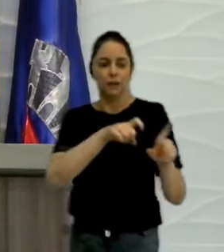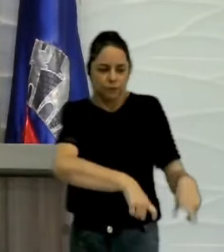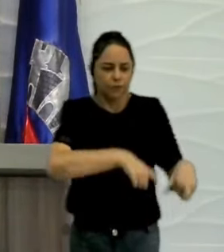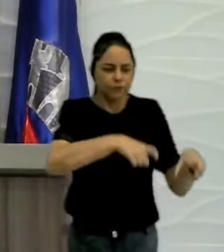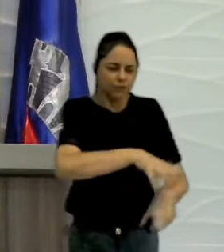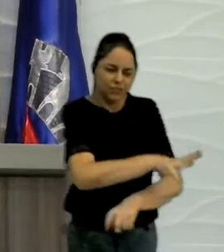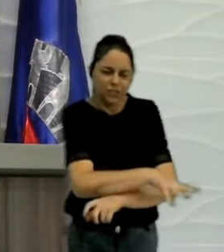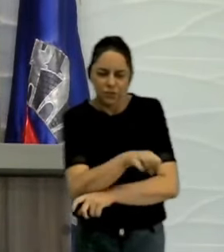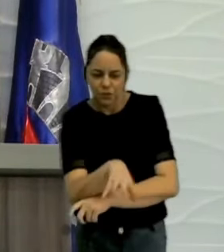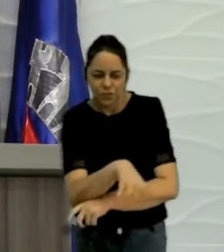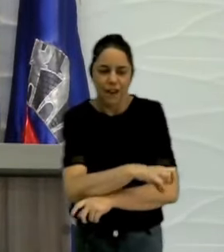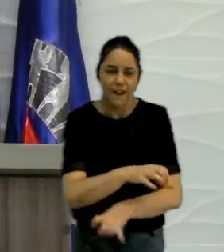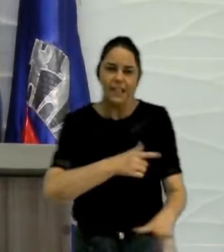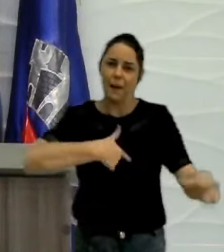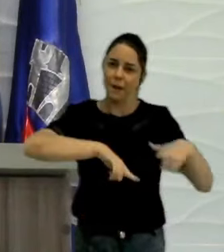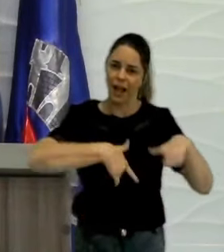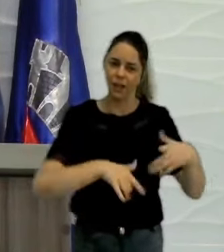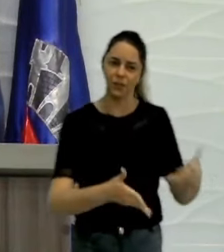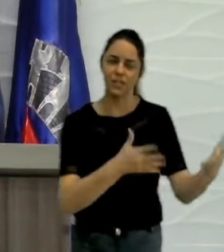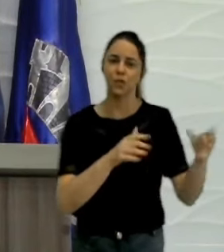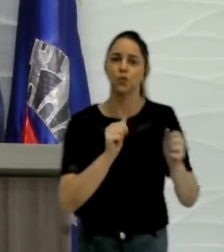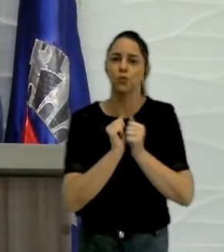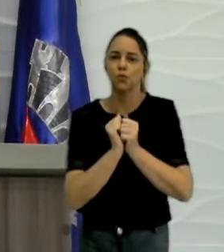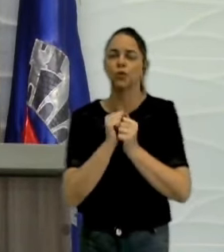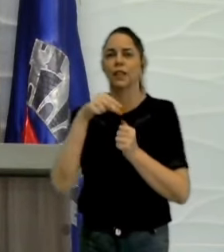mas seu Nezito, né?